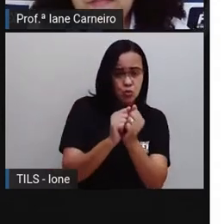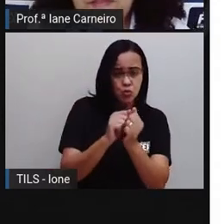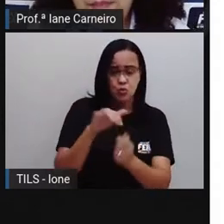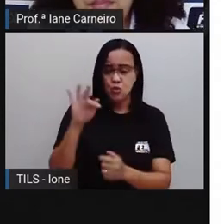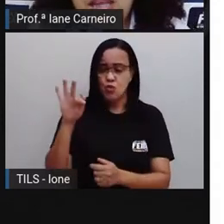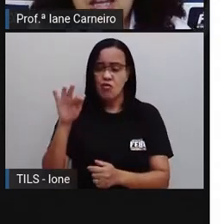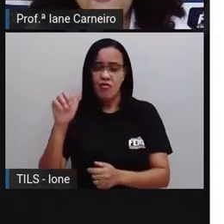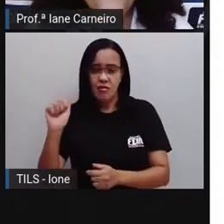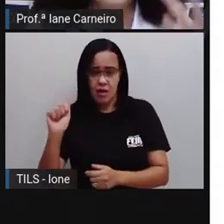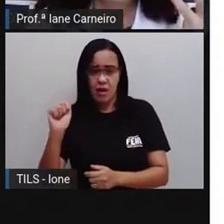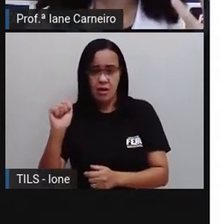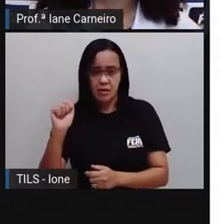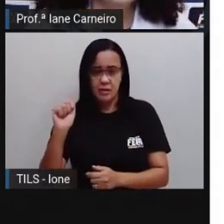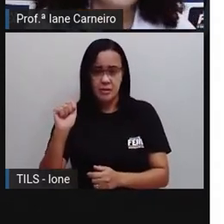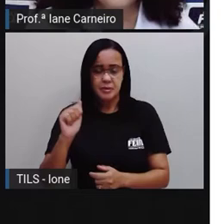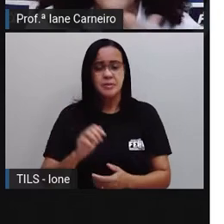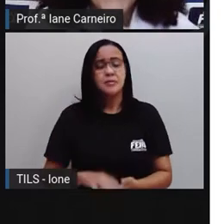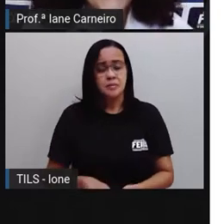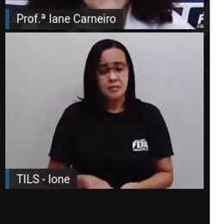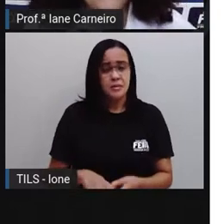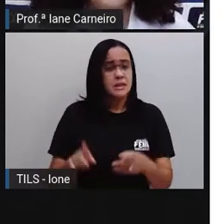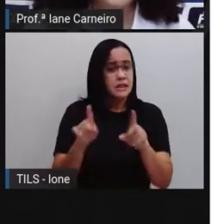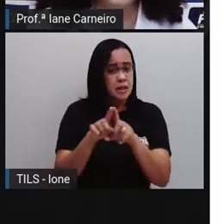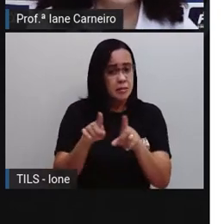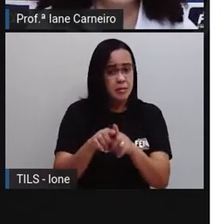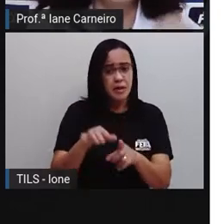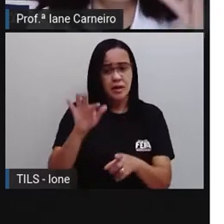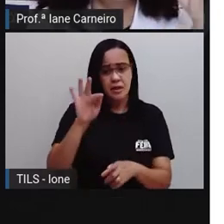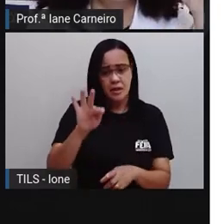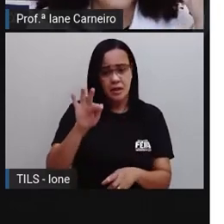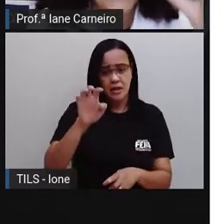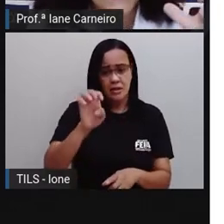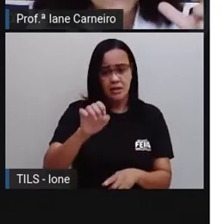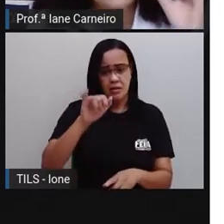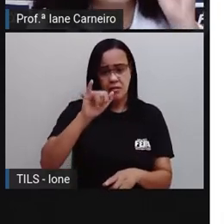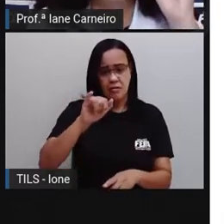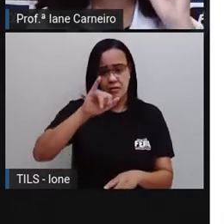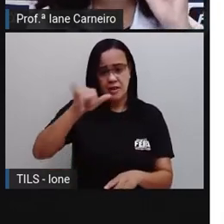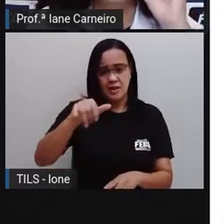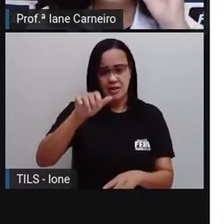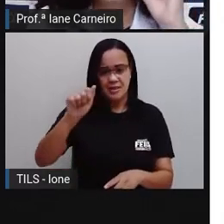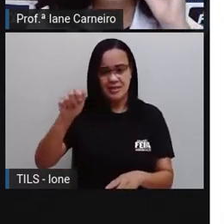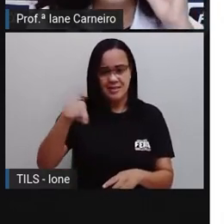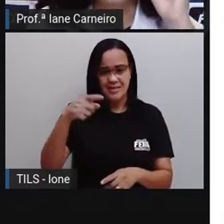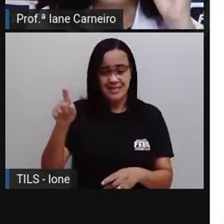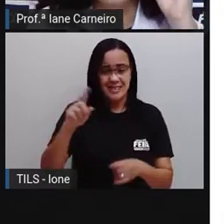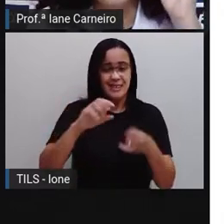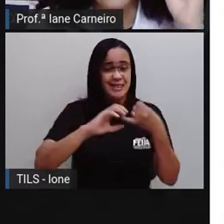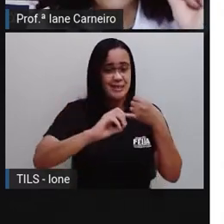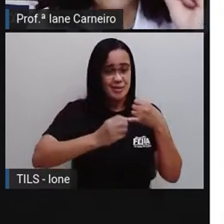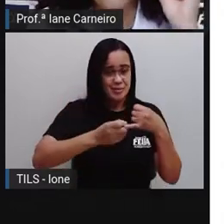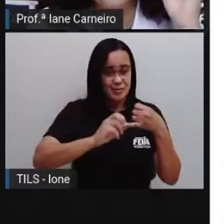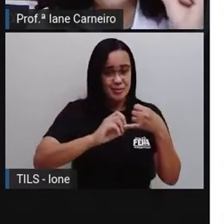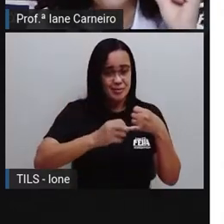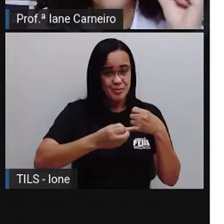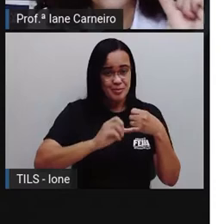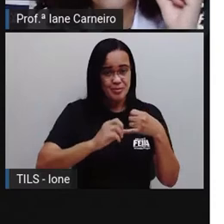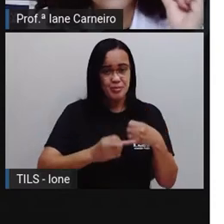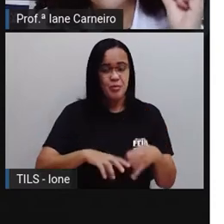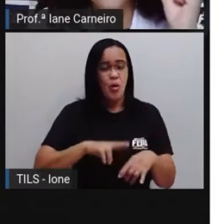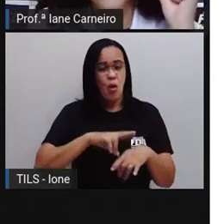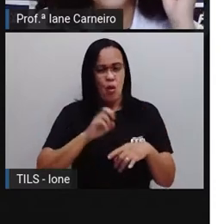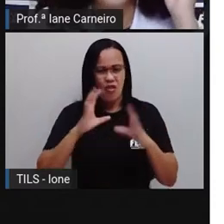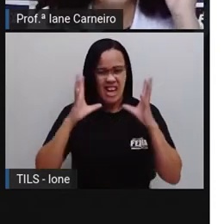com e feijão fera né como tem ali ó fé Tá vendo a gente inicia com e o